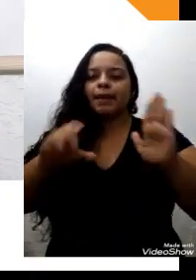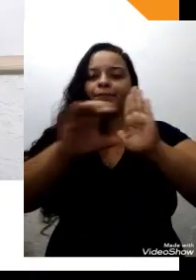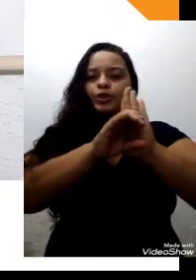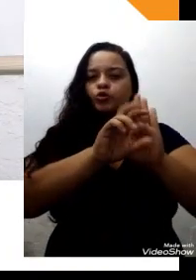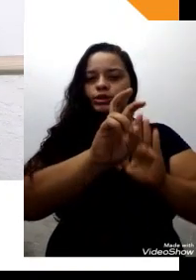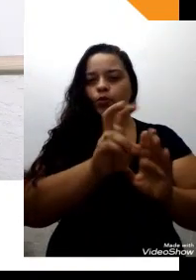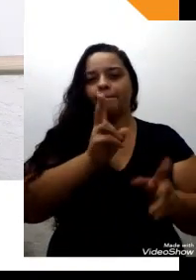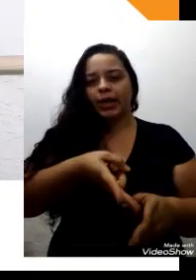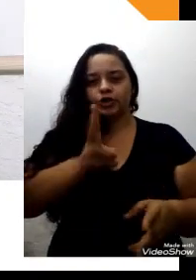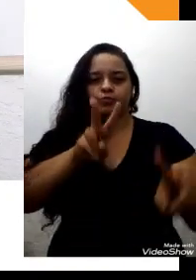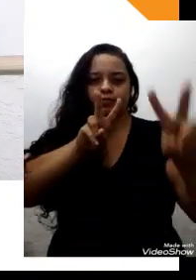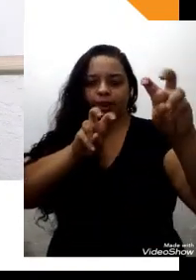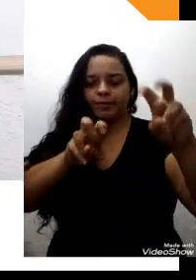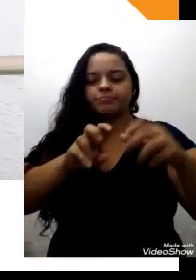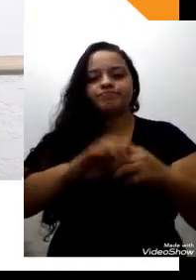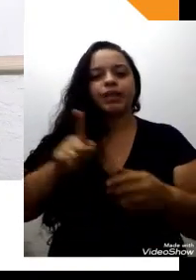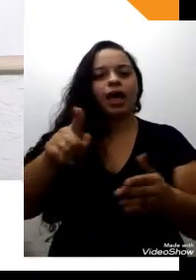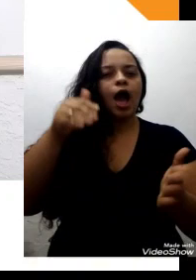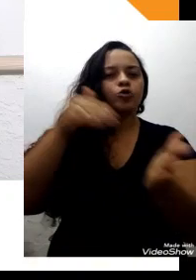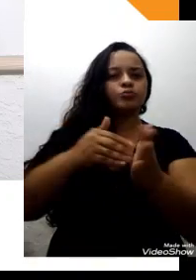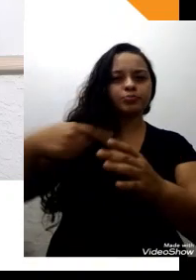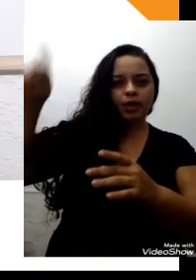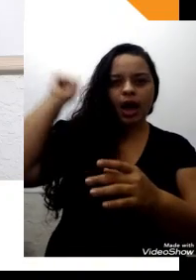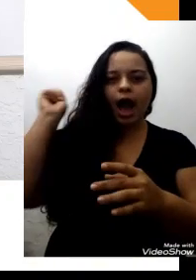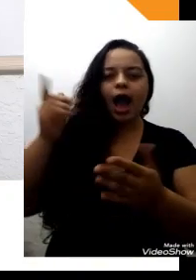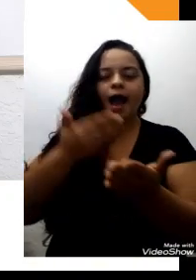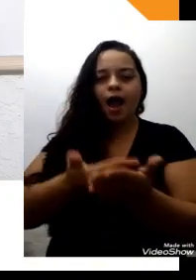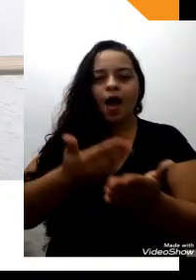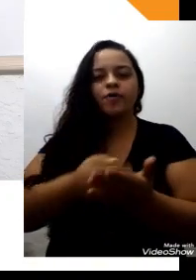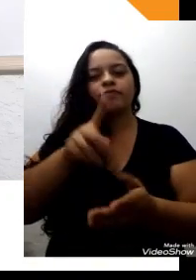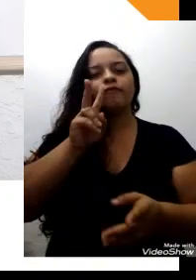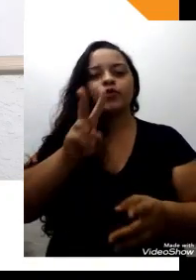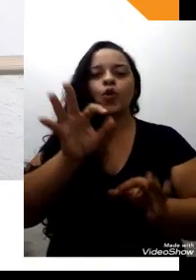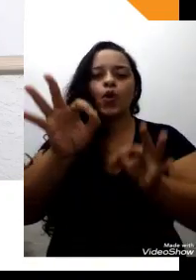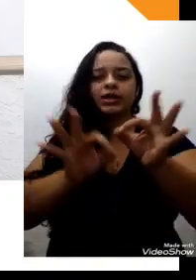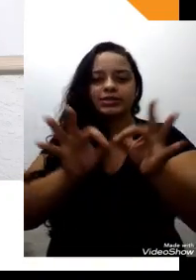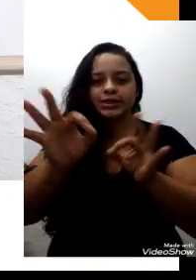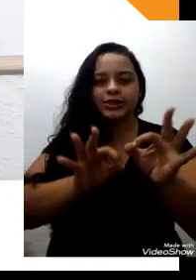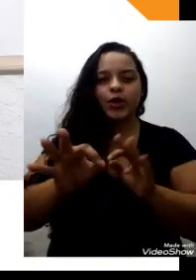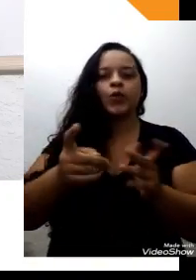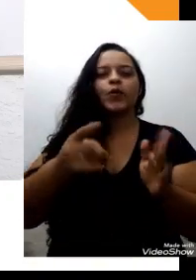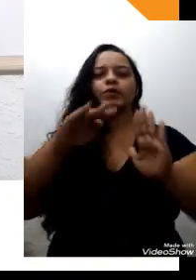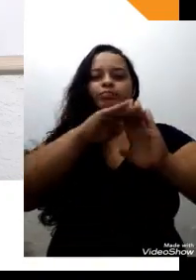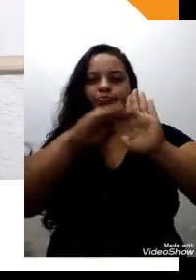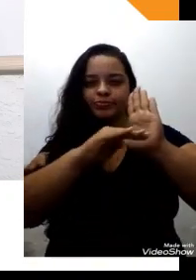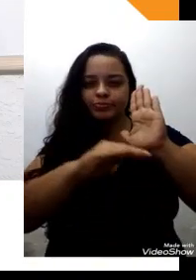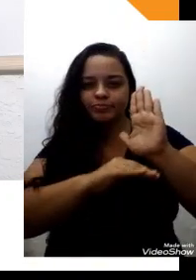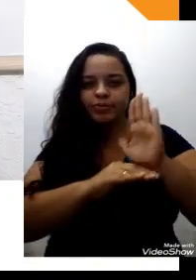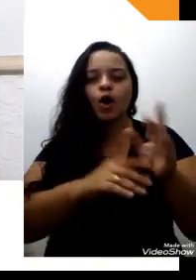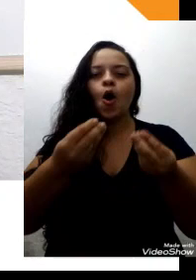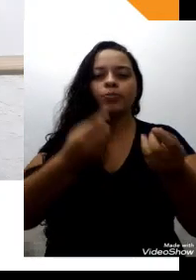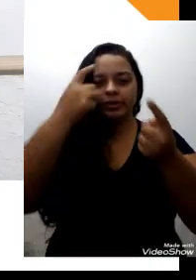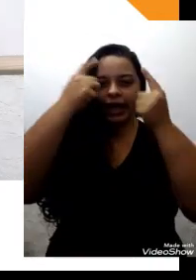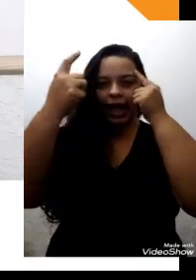apostila. Na última aula, vocês viram um pouco de organização textual, de planejamento, de